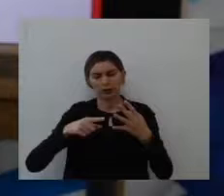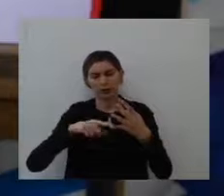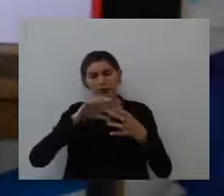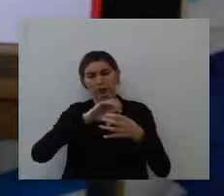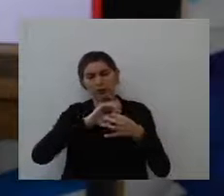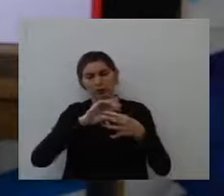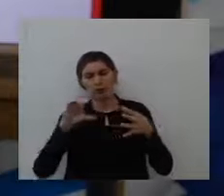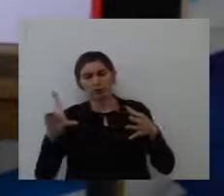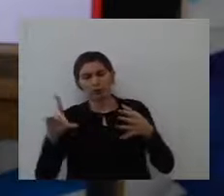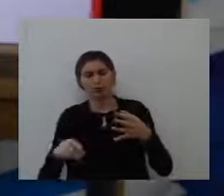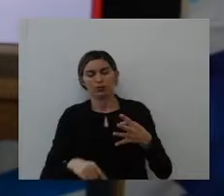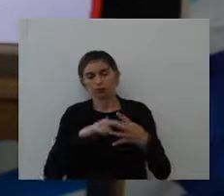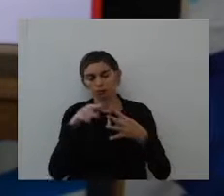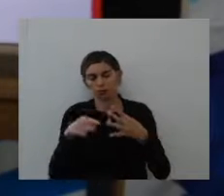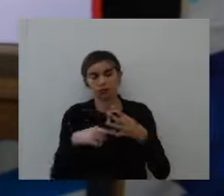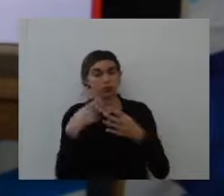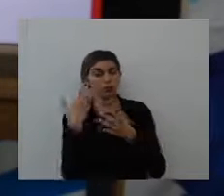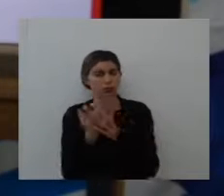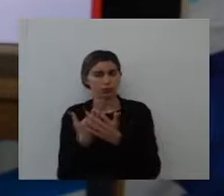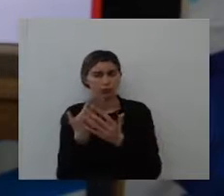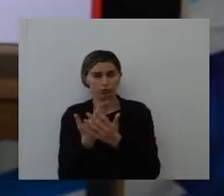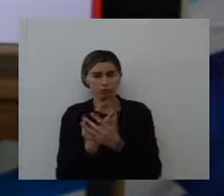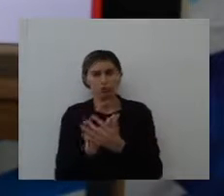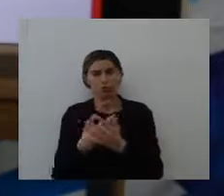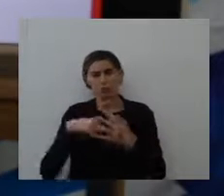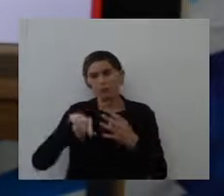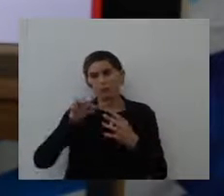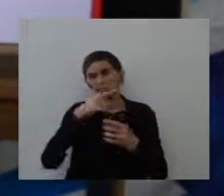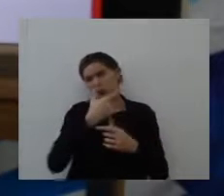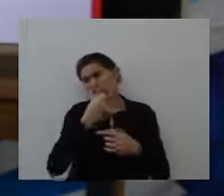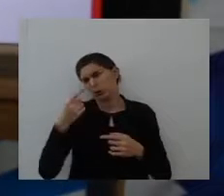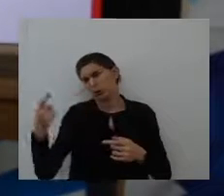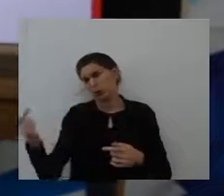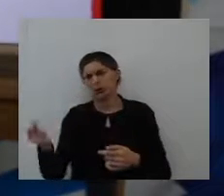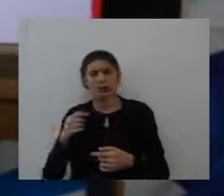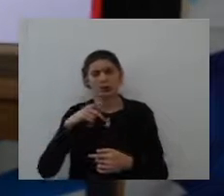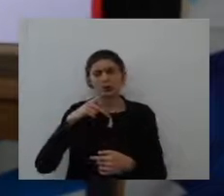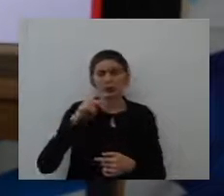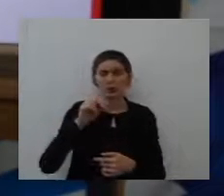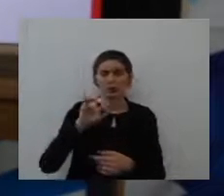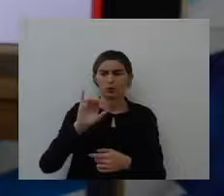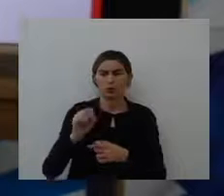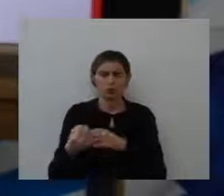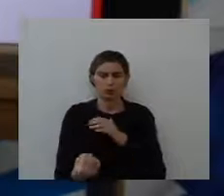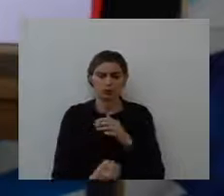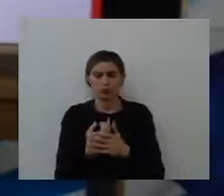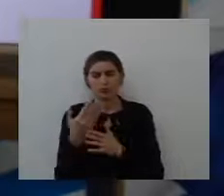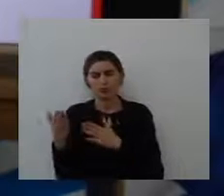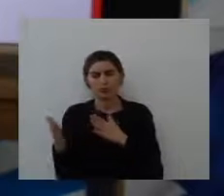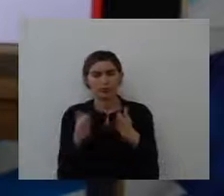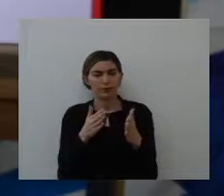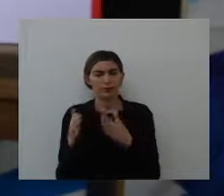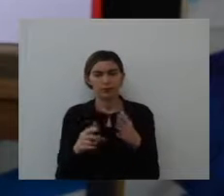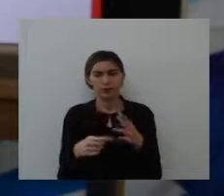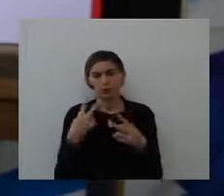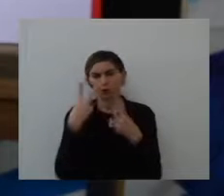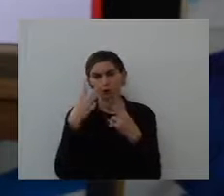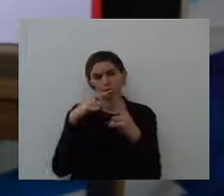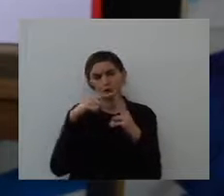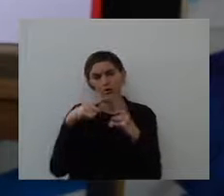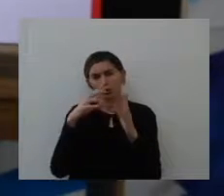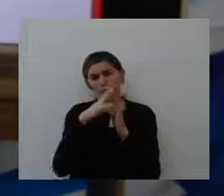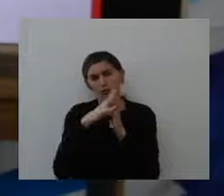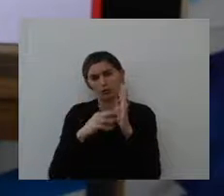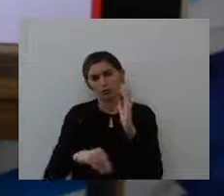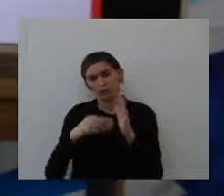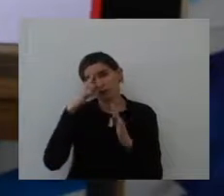democrática. Nós estudamos, dentre as mais de 200 polis que surgiram durante esse período, 2 modelos